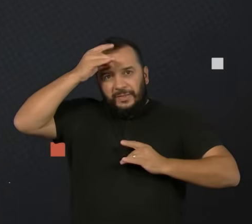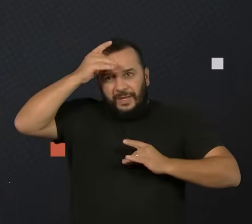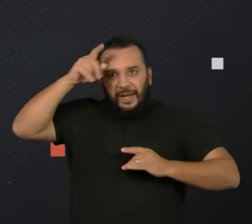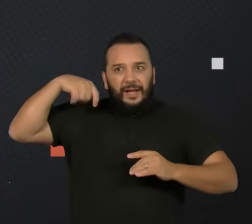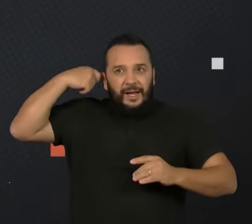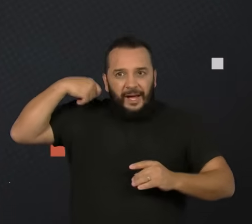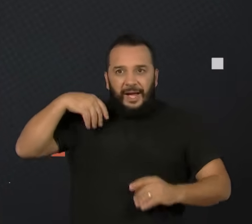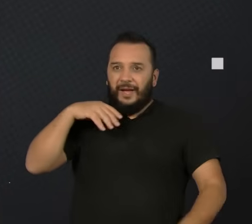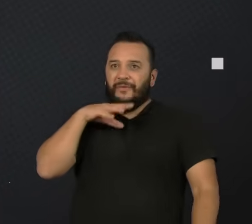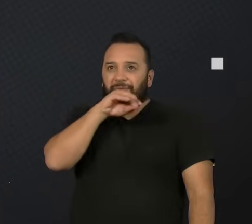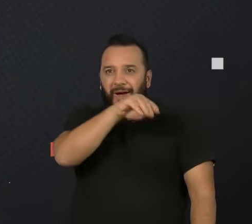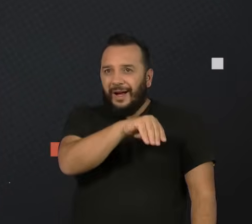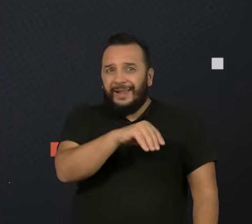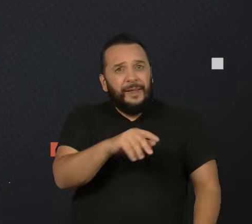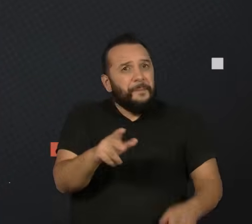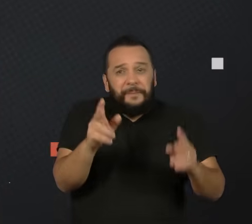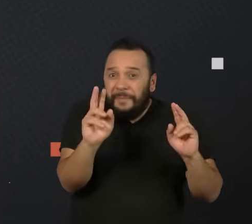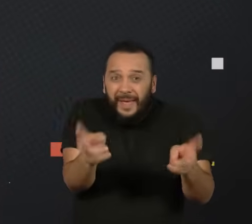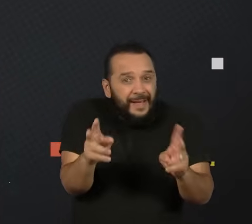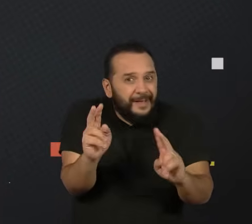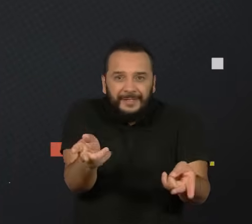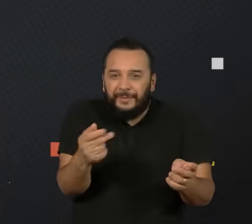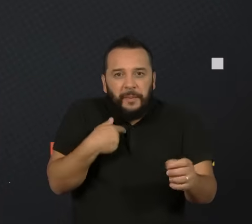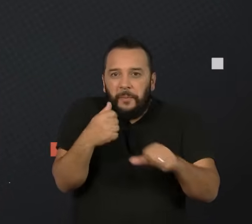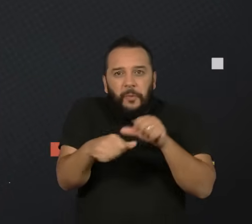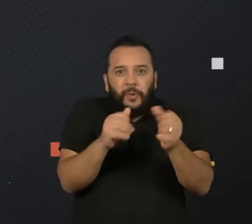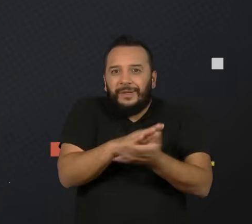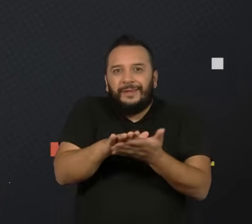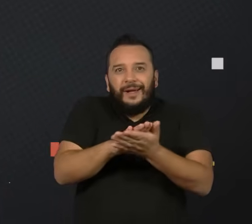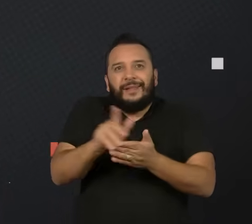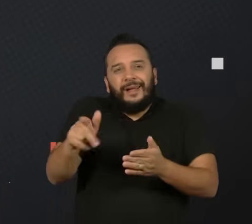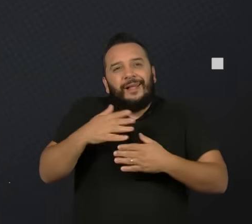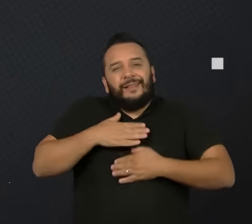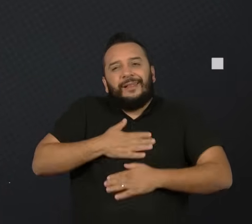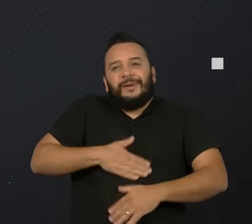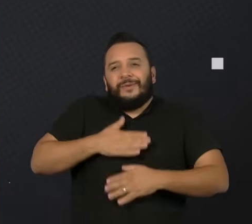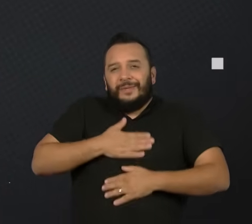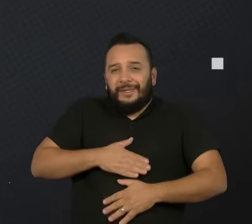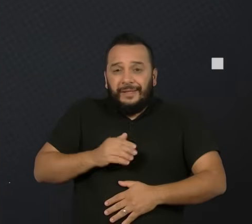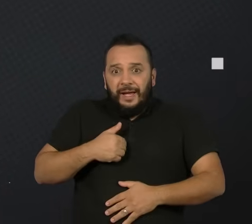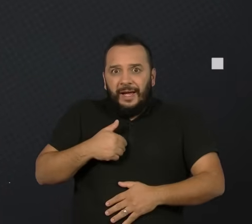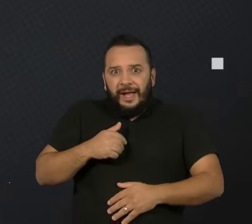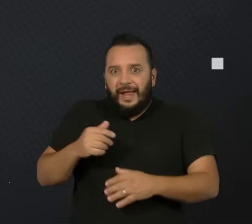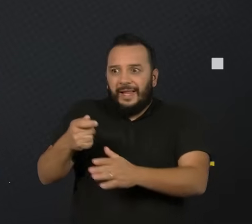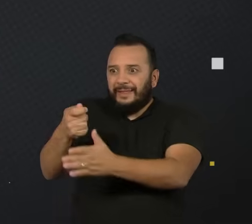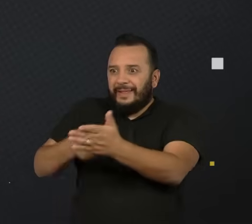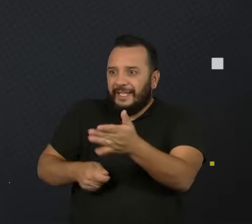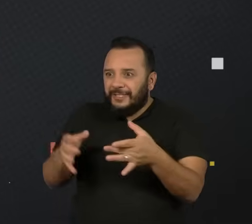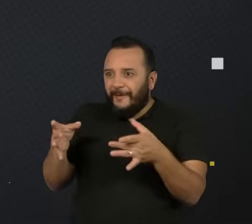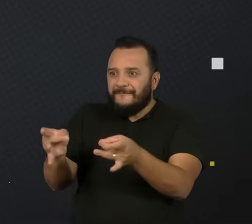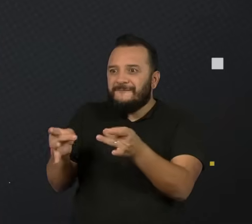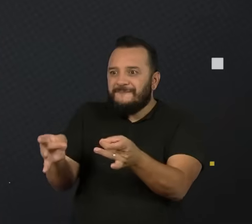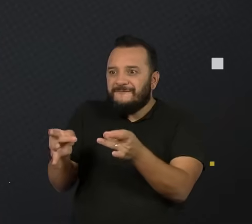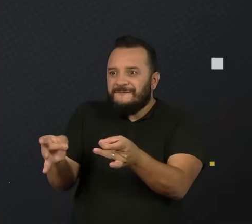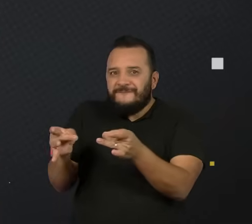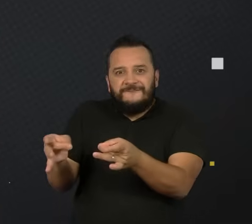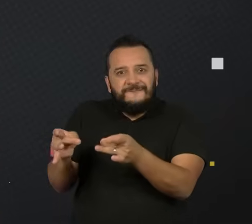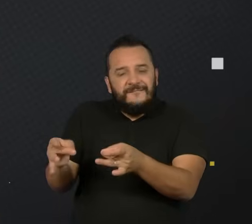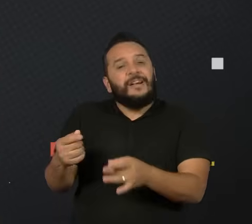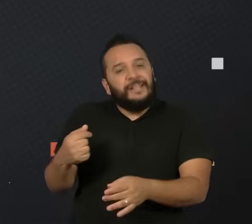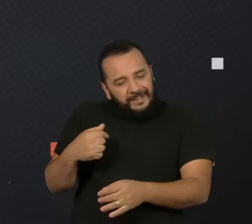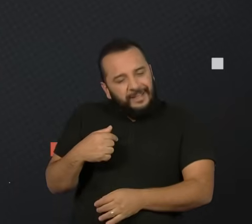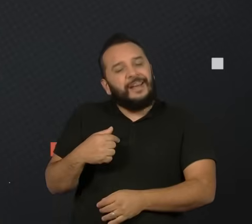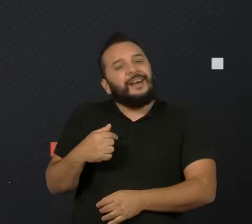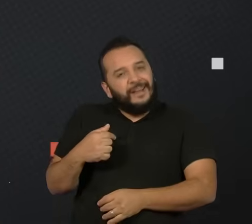muito tranquilo, assim, né? Eu sou um pouco apegado com a direção, com o texto, não sei lá, e ela nunca me deixa na mão com nada disso,